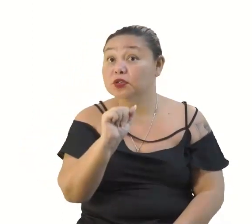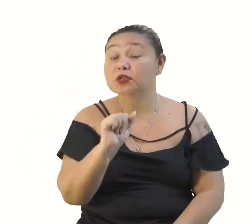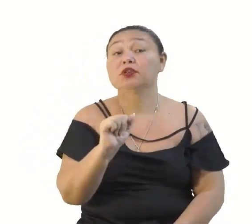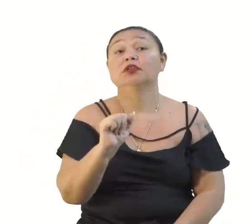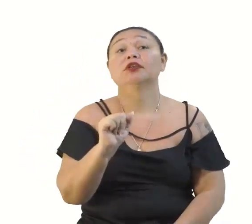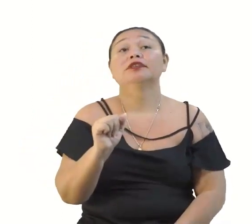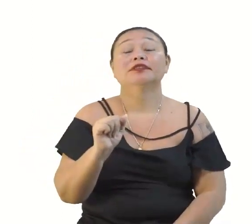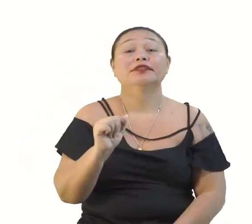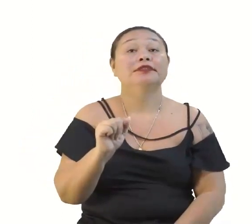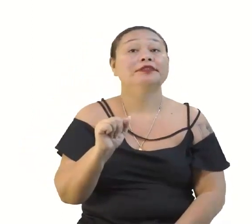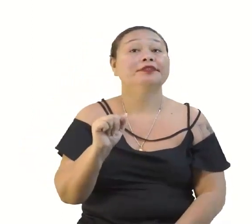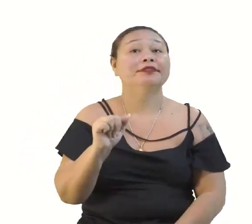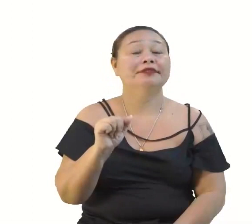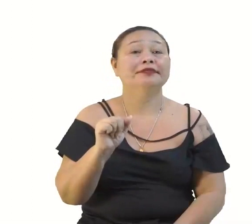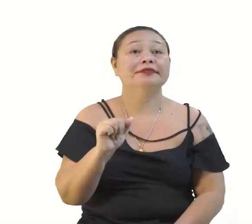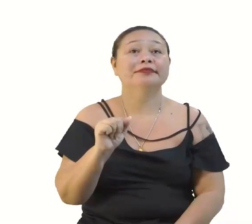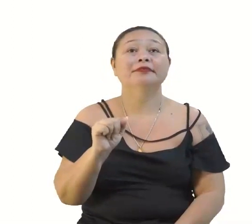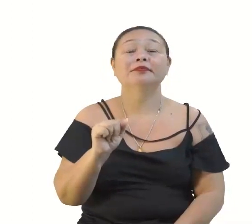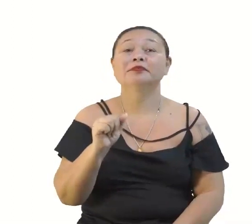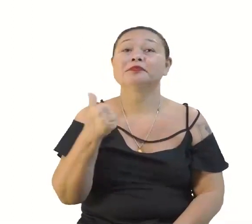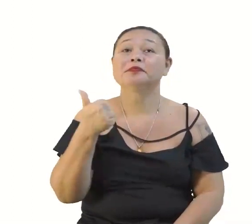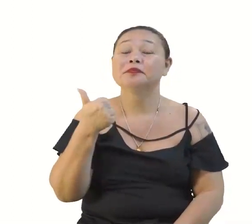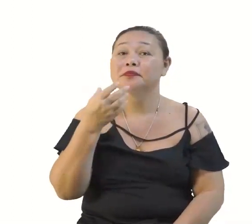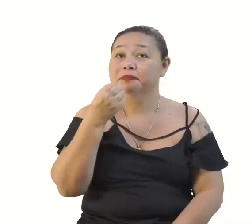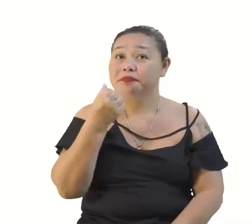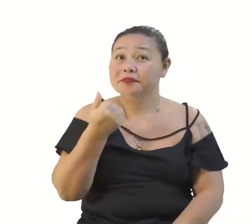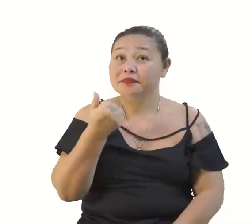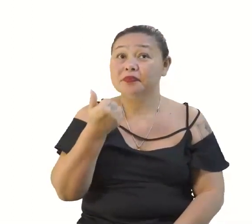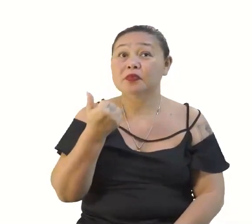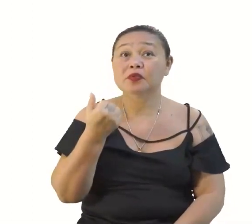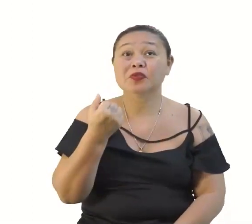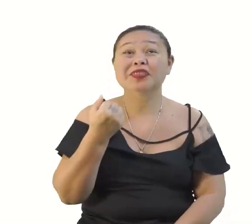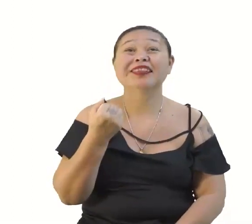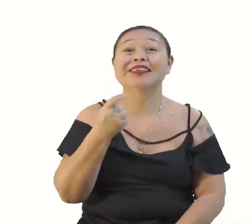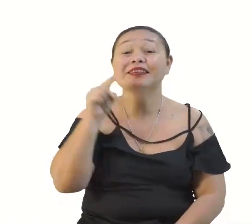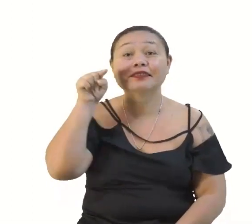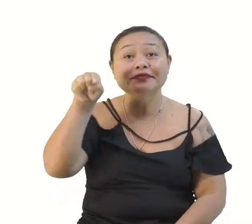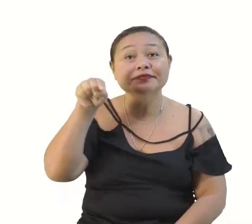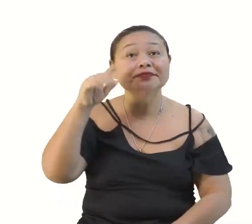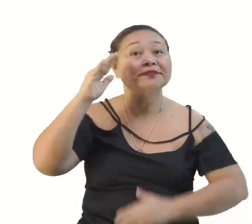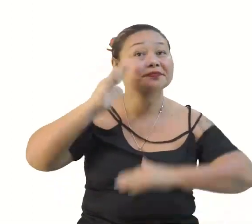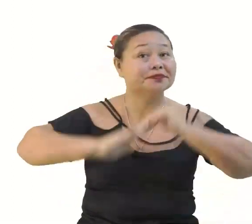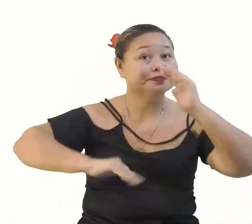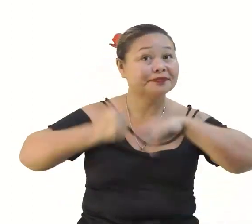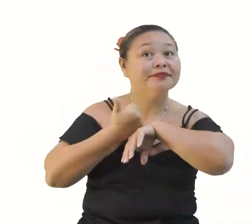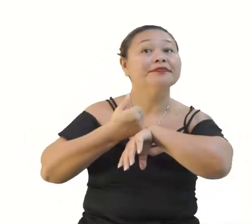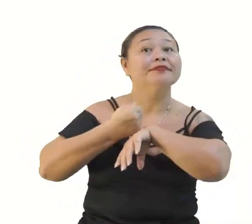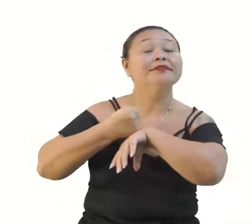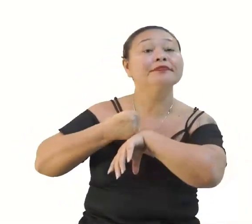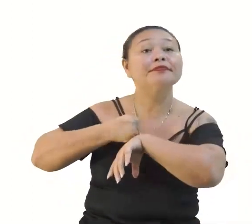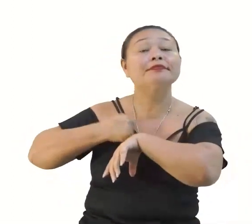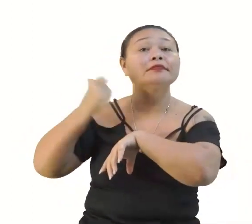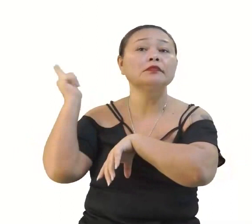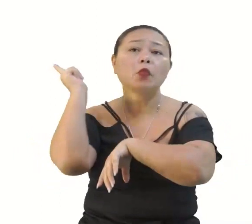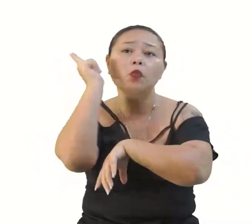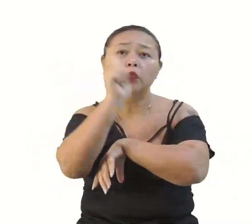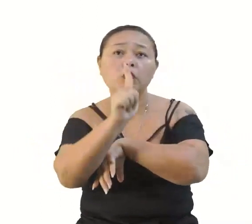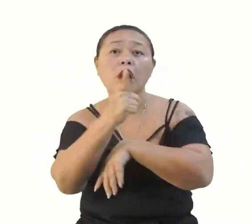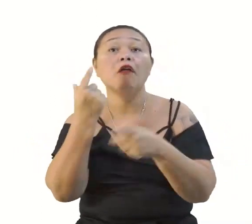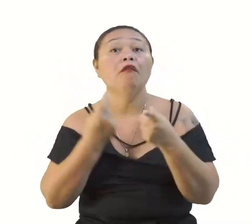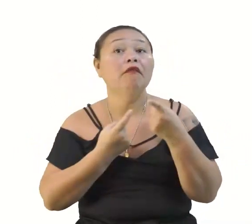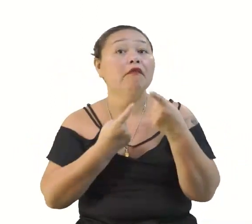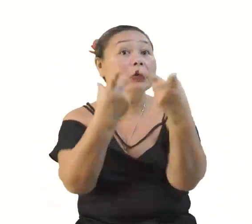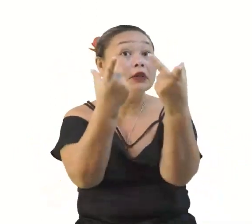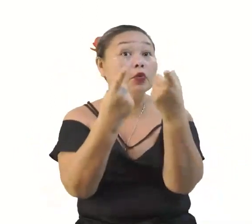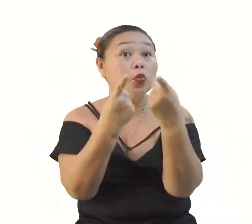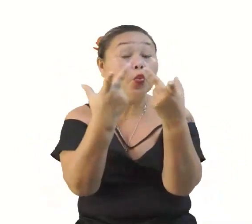por dia. Muito bem. Quanto este produtor irá arrecadar